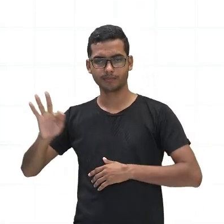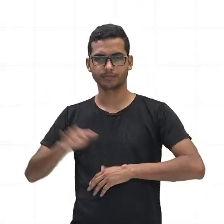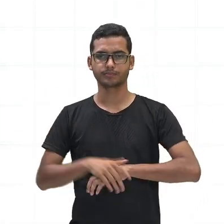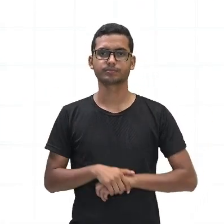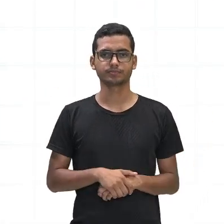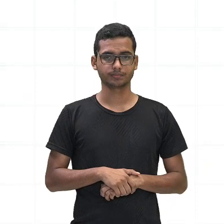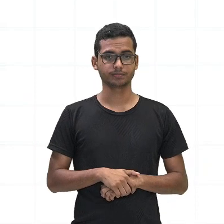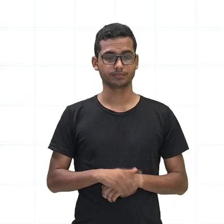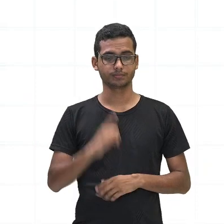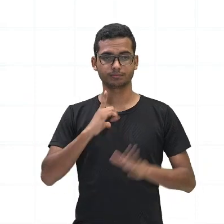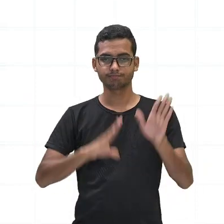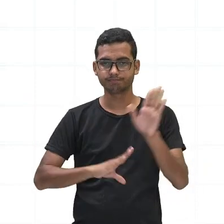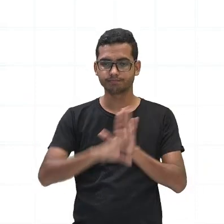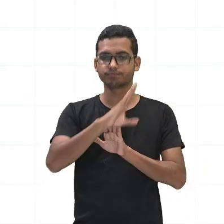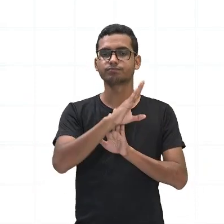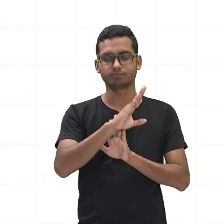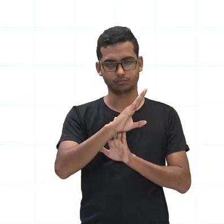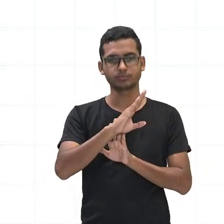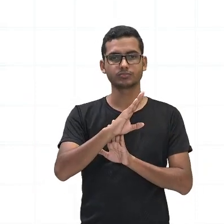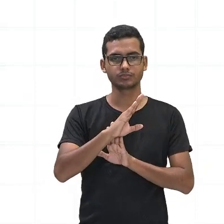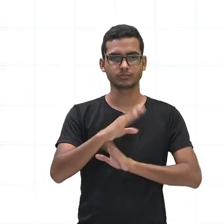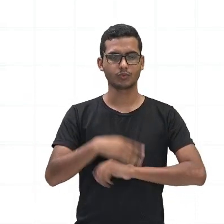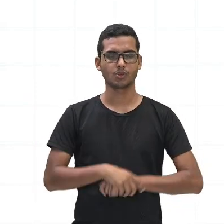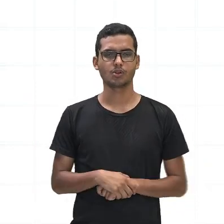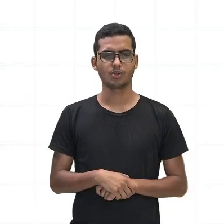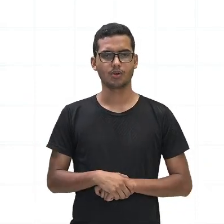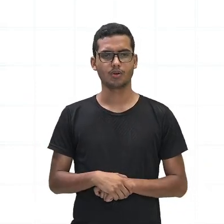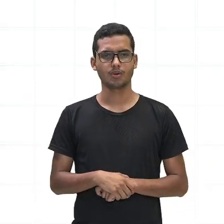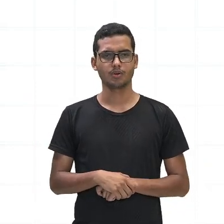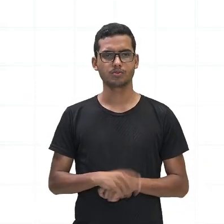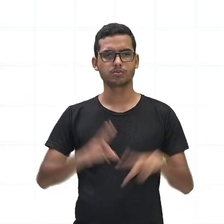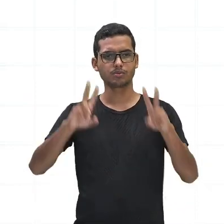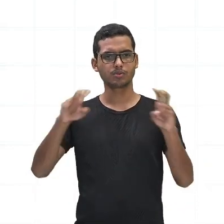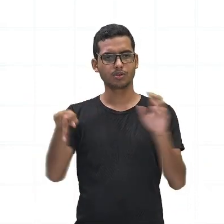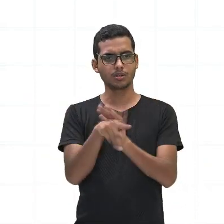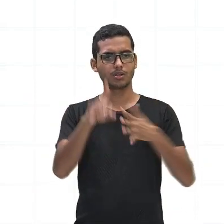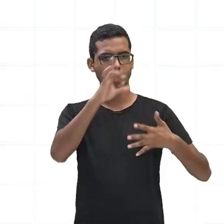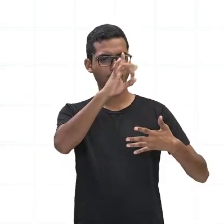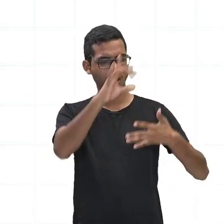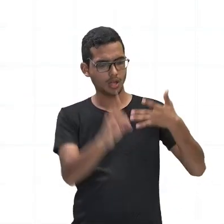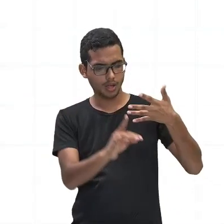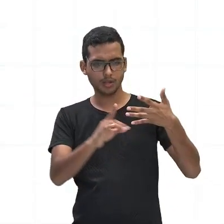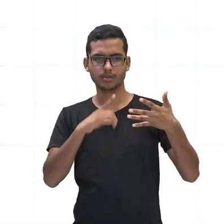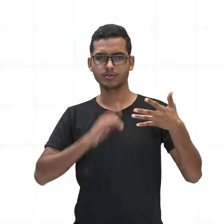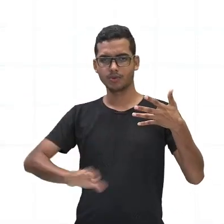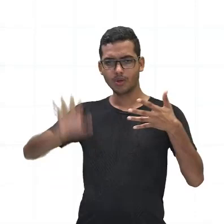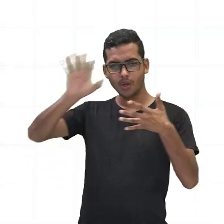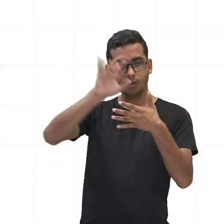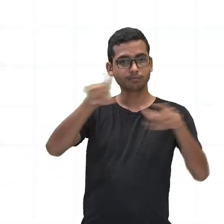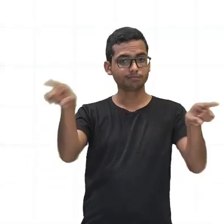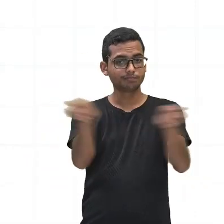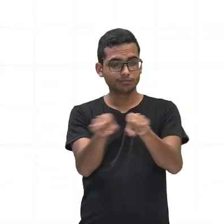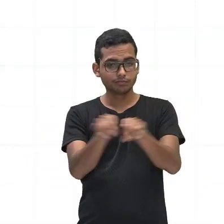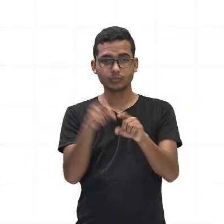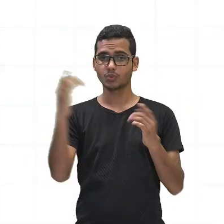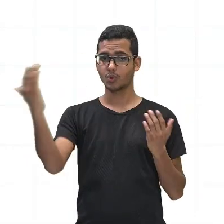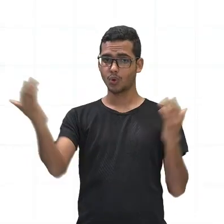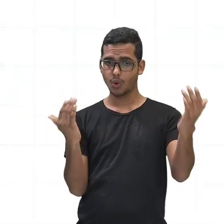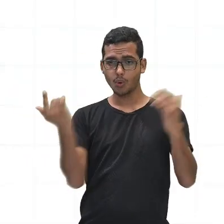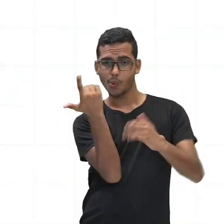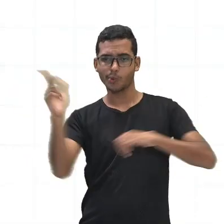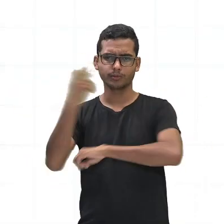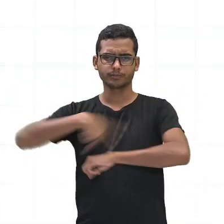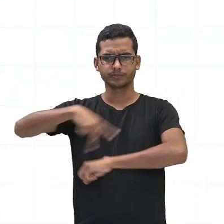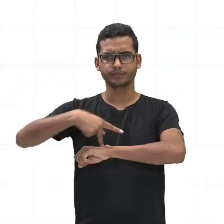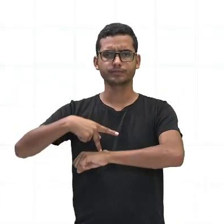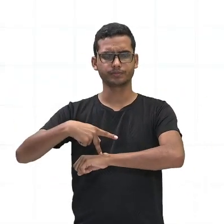os maiores índices, tá bom? Com relação a cada uma dessas regiões. E ele também tem um comparativo, né?